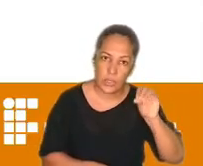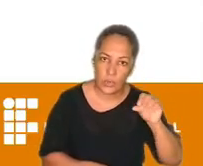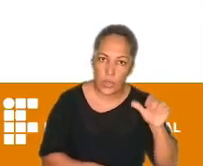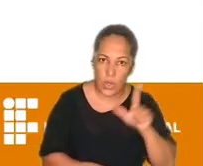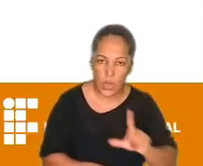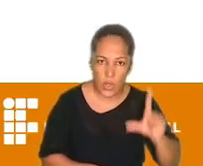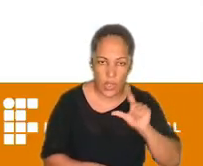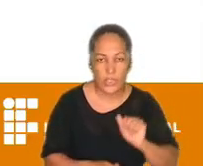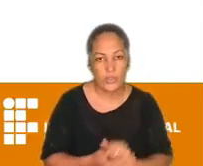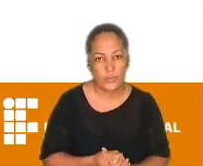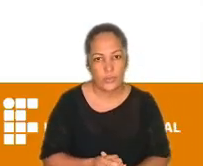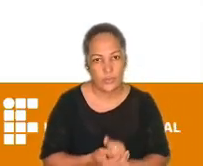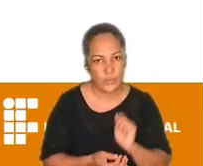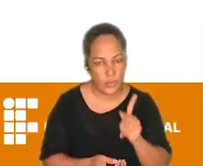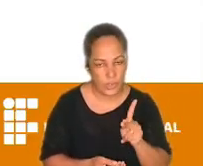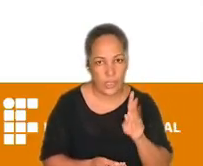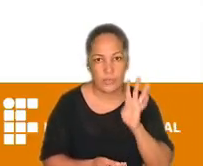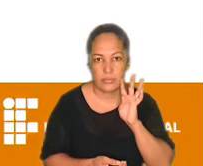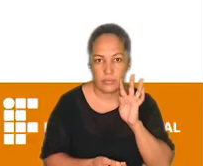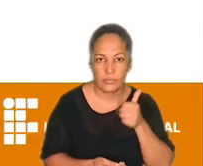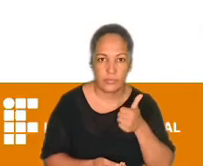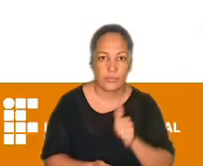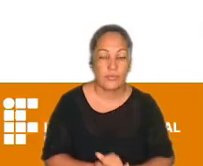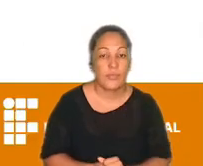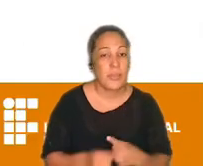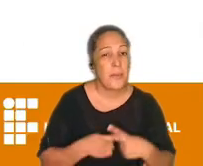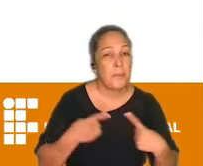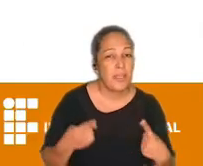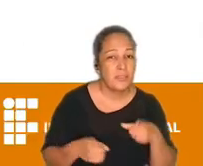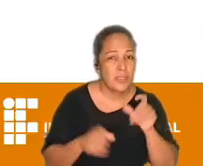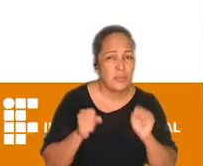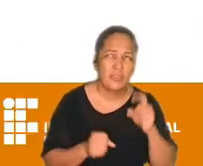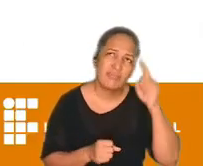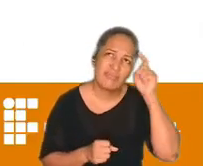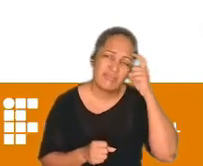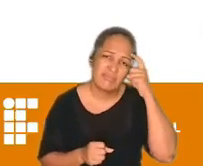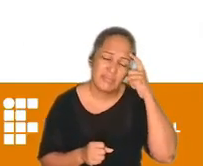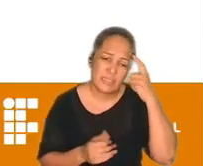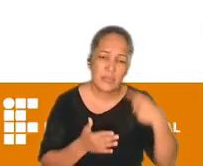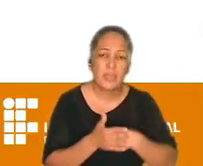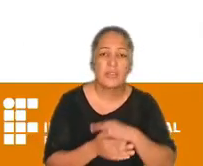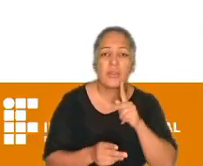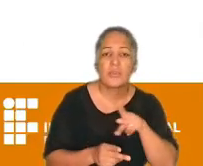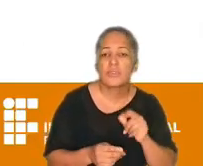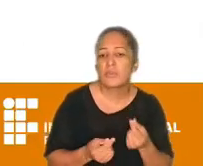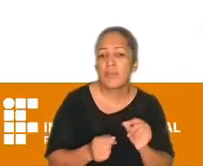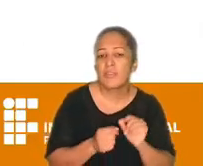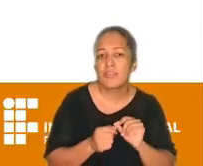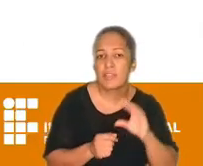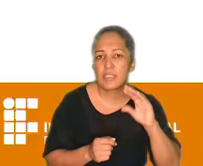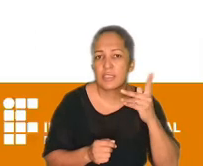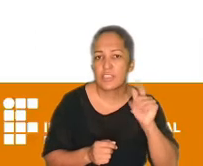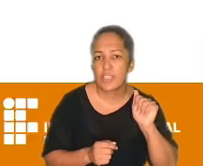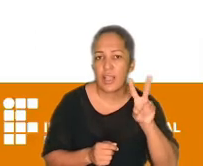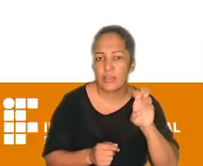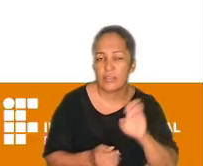estrangeira. Beleza? Mas você pode estar se perguntando, pô, professor, o senhor fez aí a chave estrangeira de N para 1, ou de 1 para N, né?